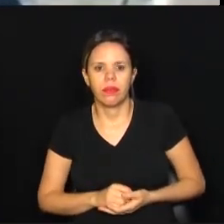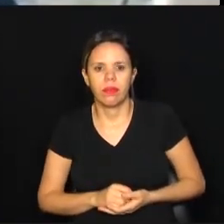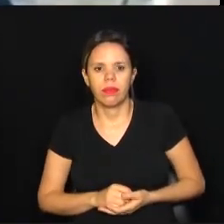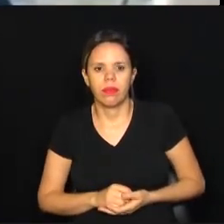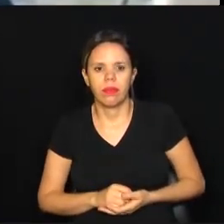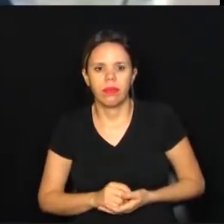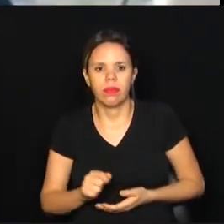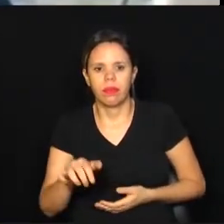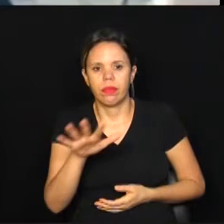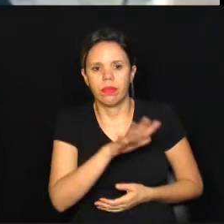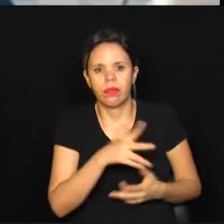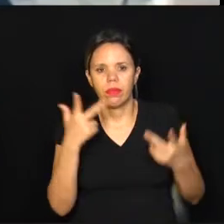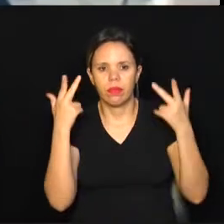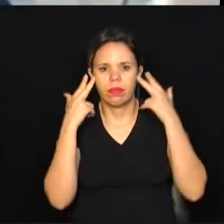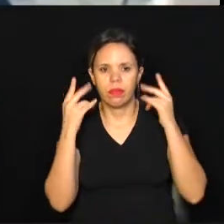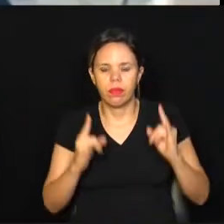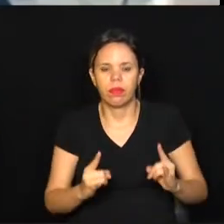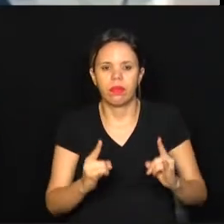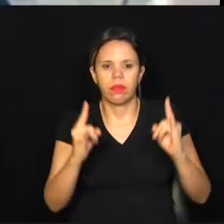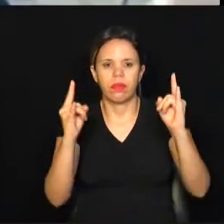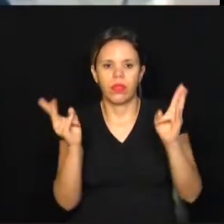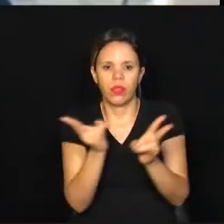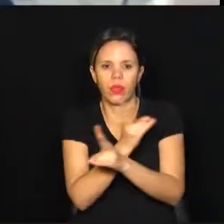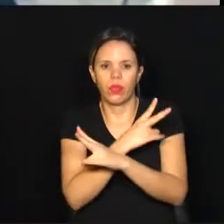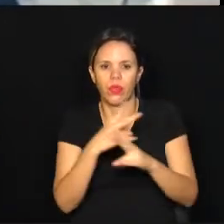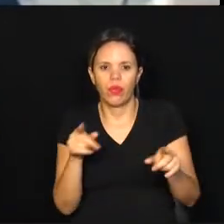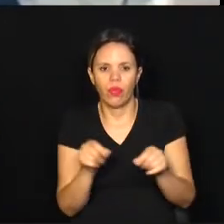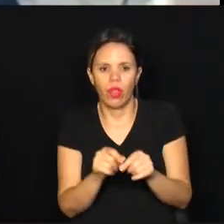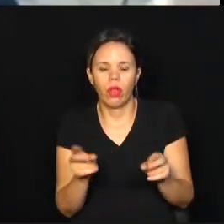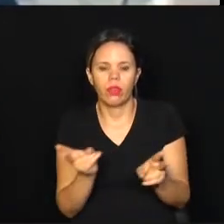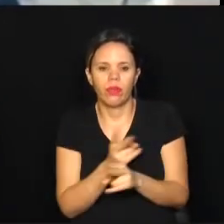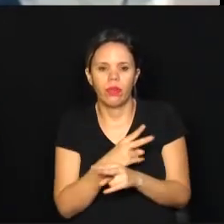nas áreas comuns dos prédios,